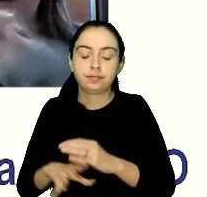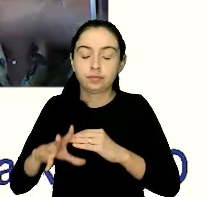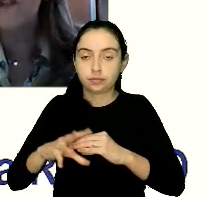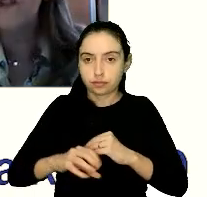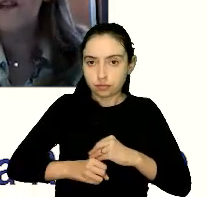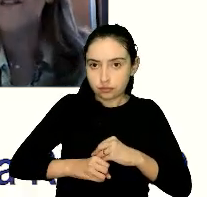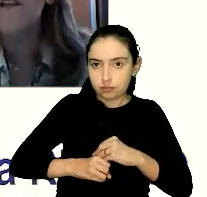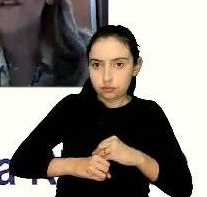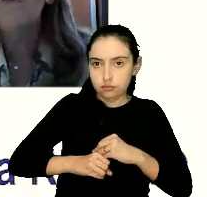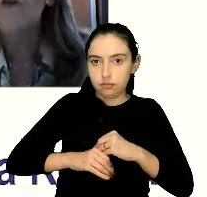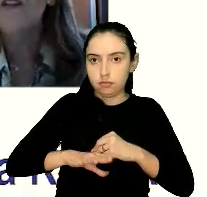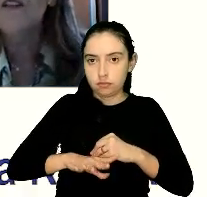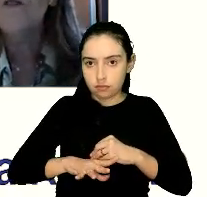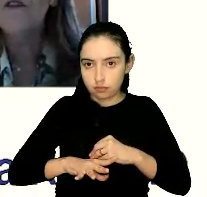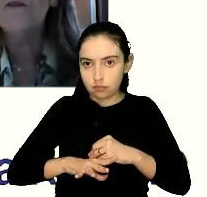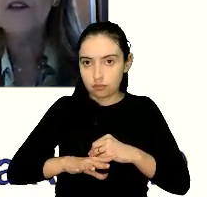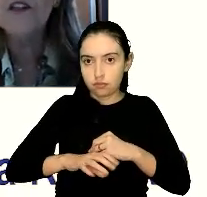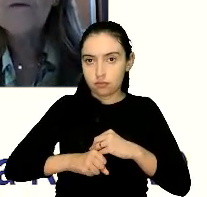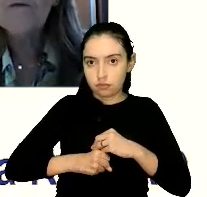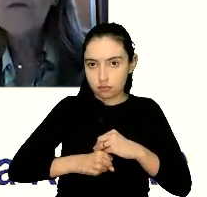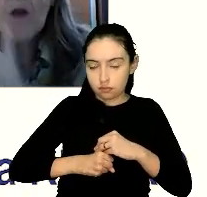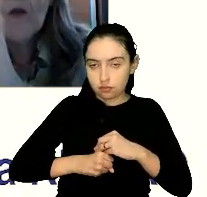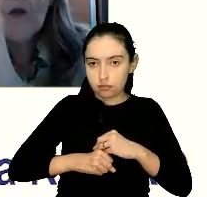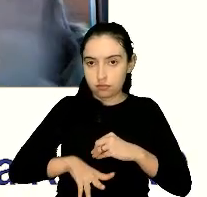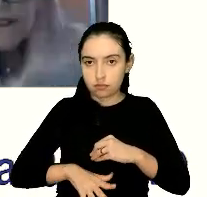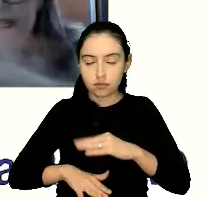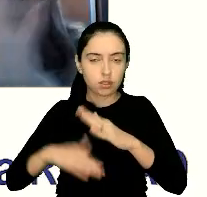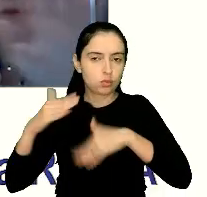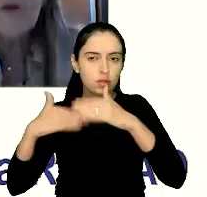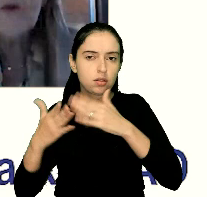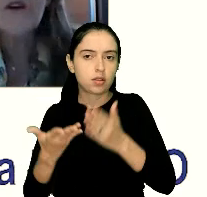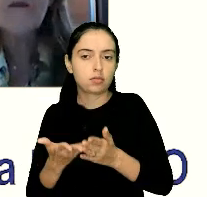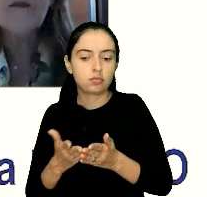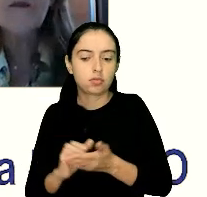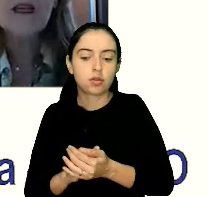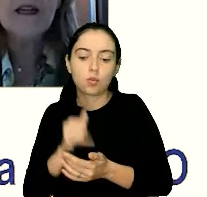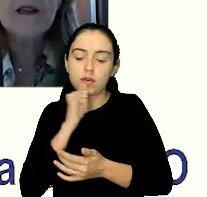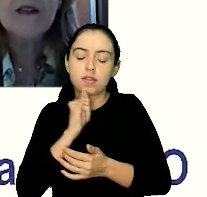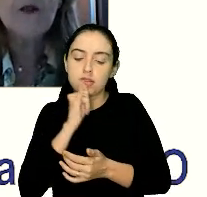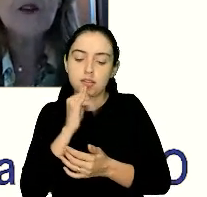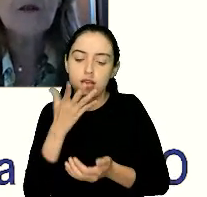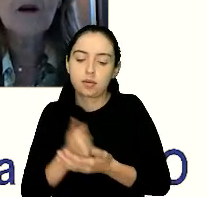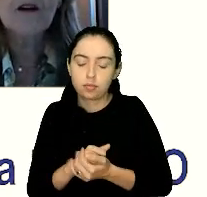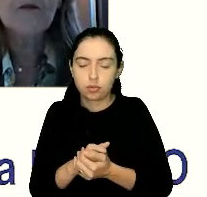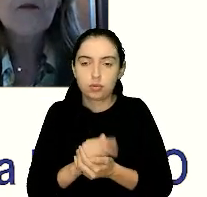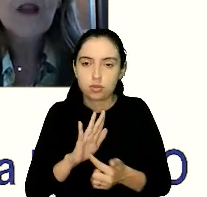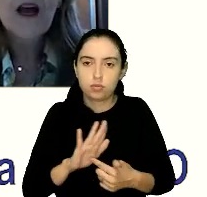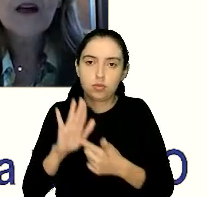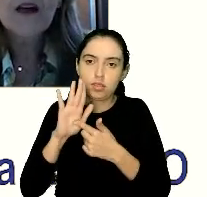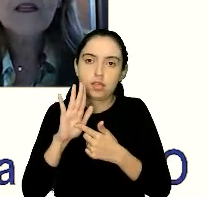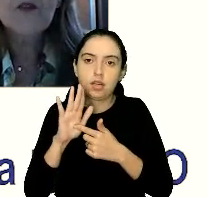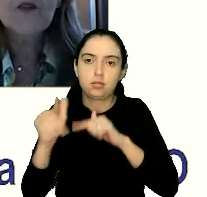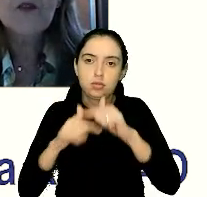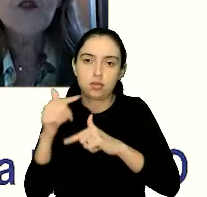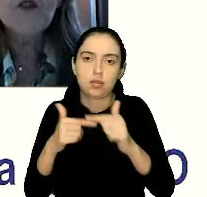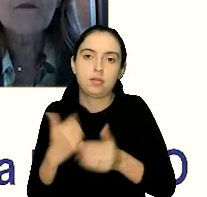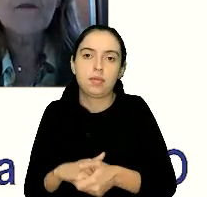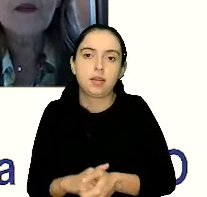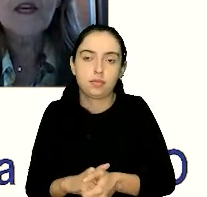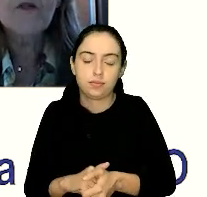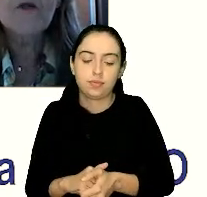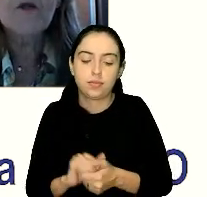de expulsão e assim sucessivamente. Alguns exemplos, né, ligados ao trabalho. Aqui